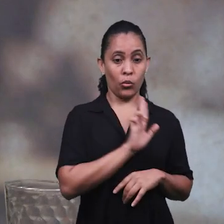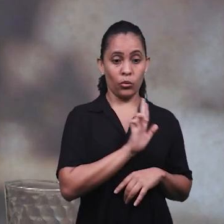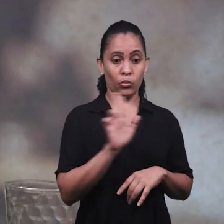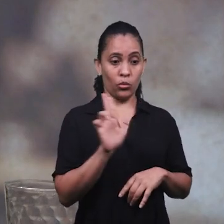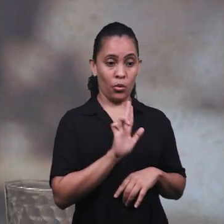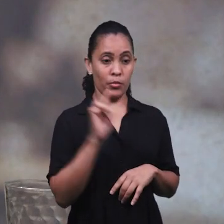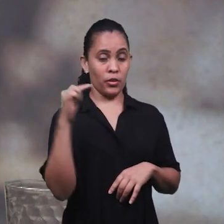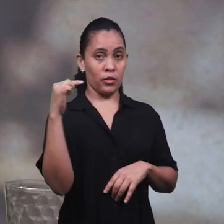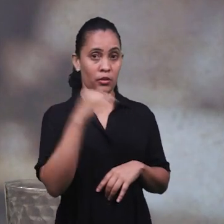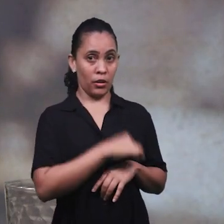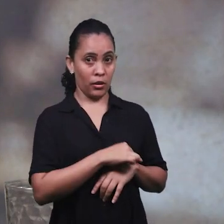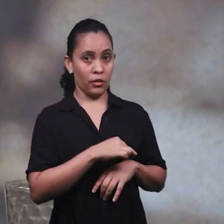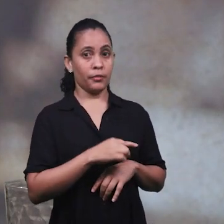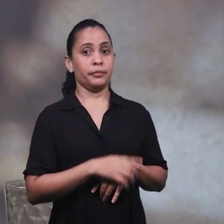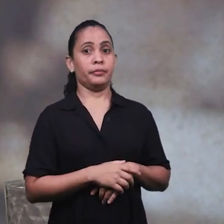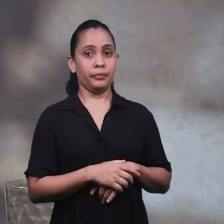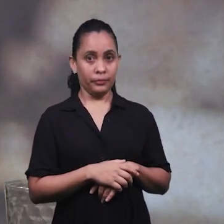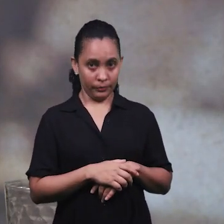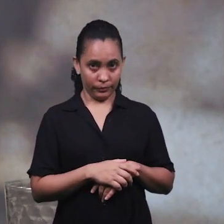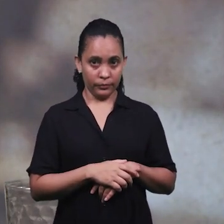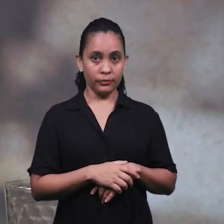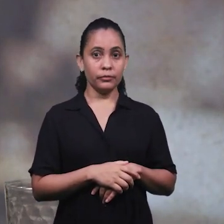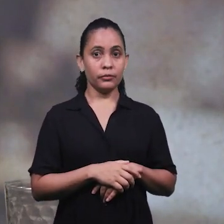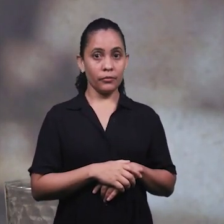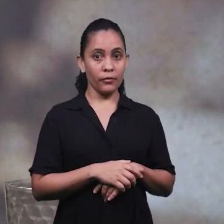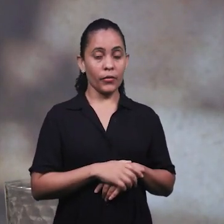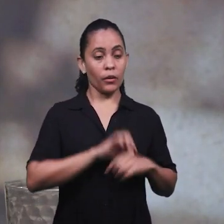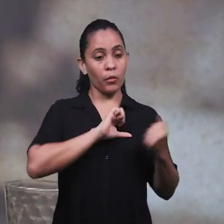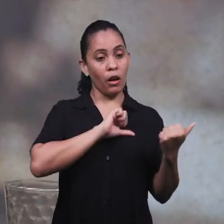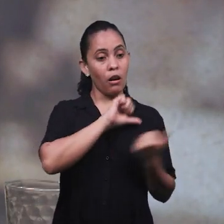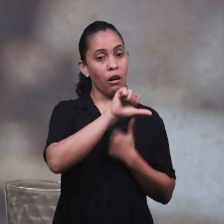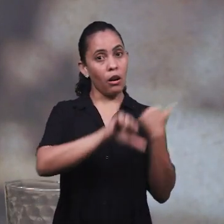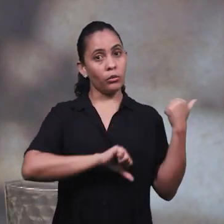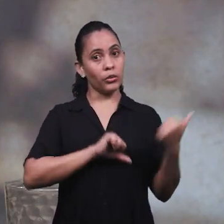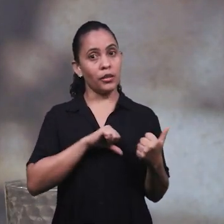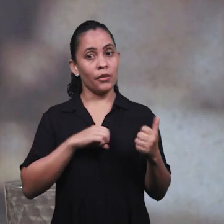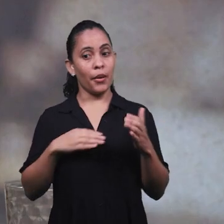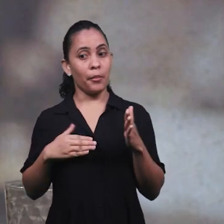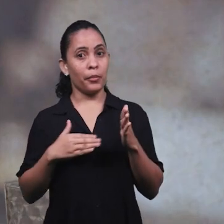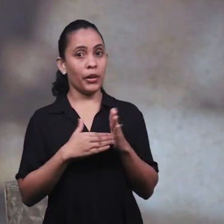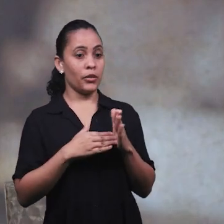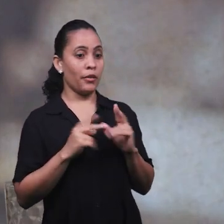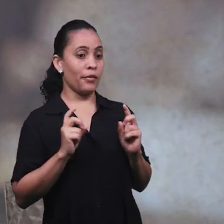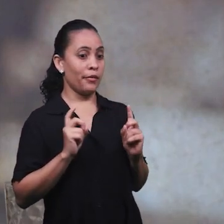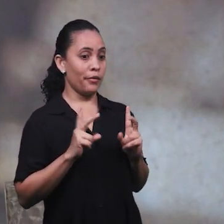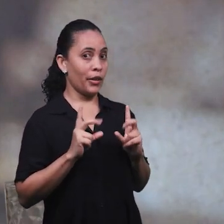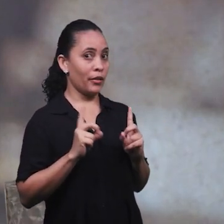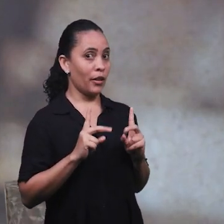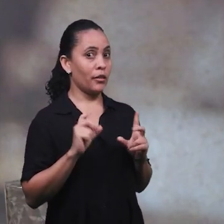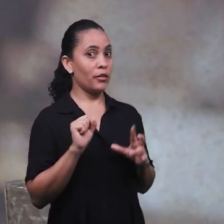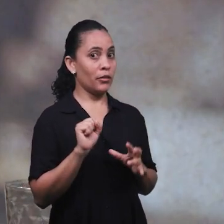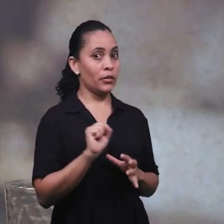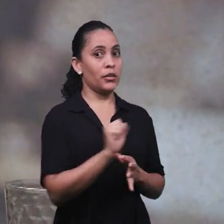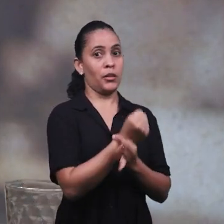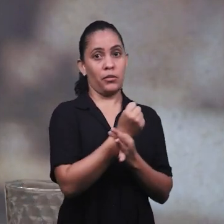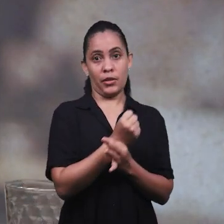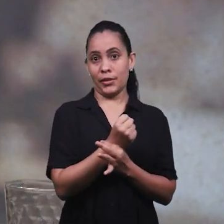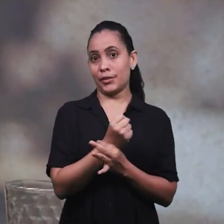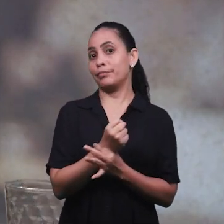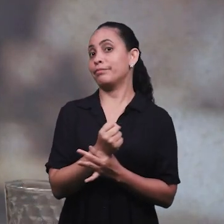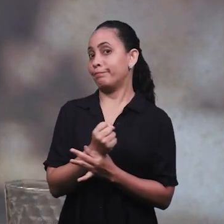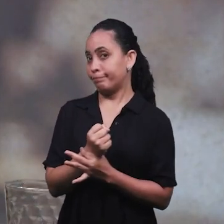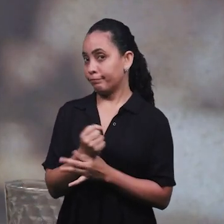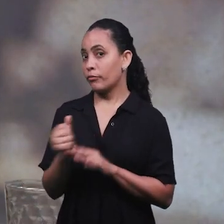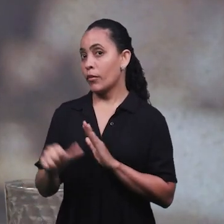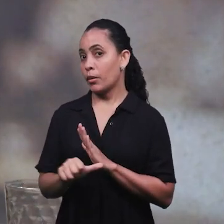imóvel dizendo que ele está sofrendo uma execução. Isso vai impedir que você venda com segurança o seu imóvel. Então,